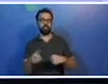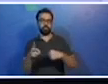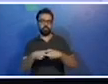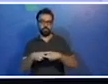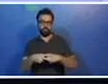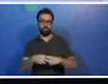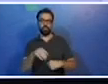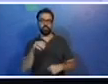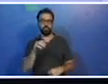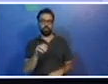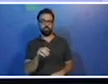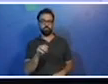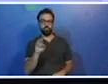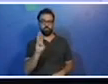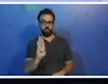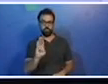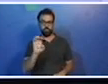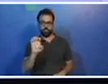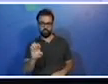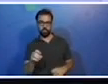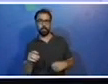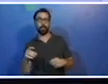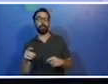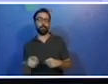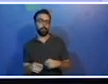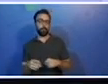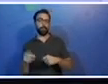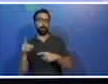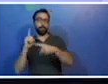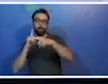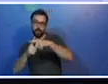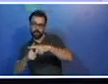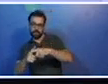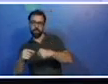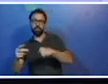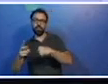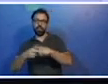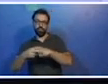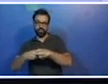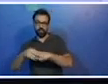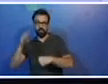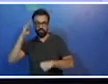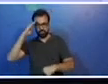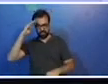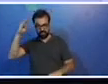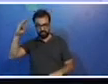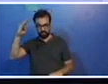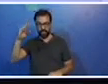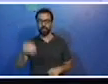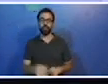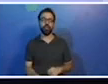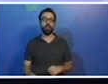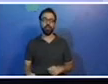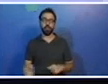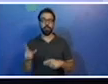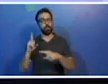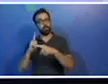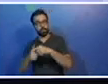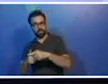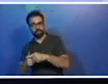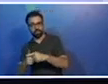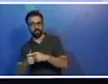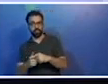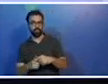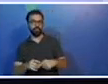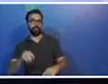be, mais o verbo de ação, que é o verbo base que nós chamamos, acrescido do